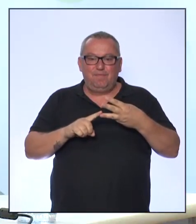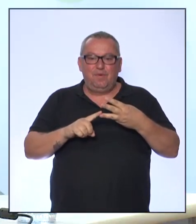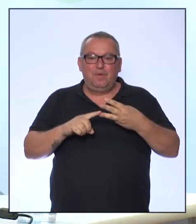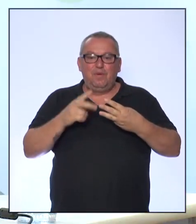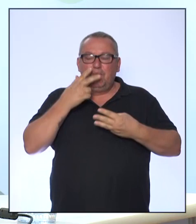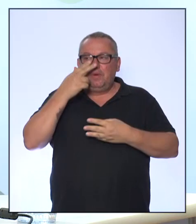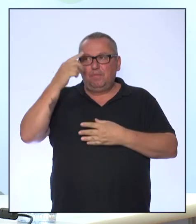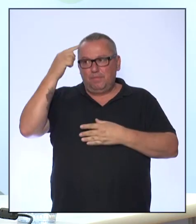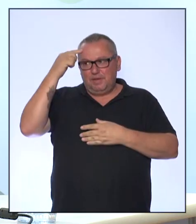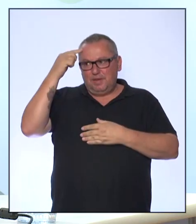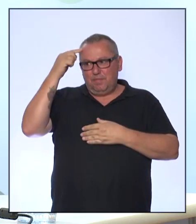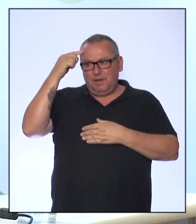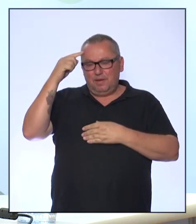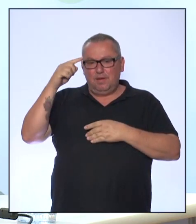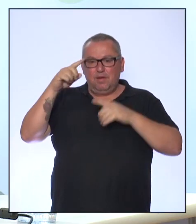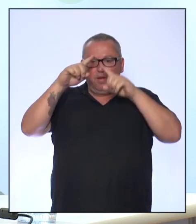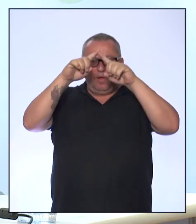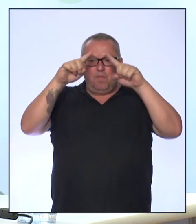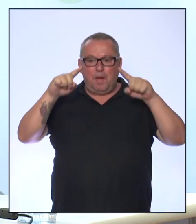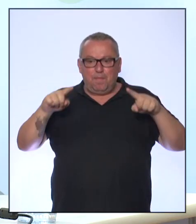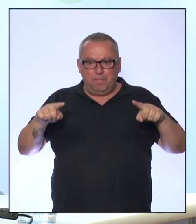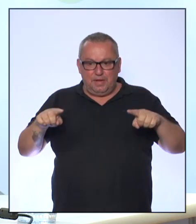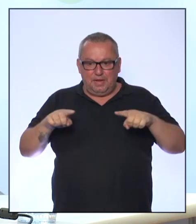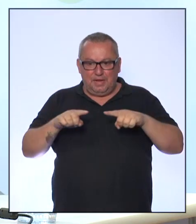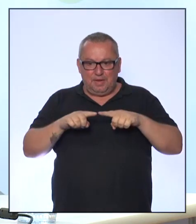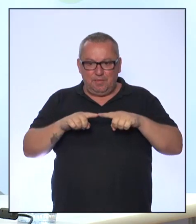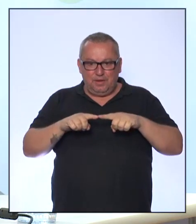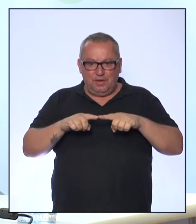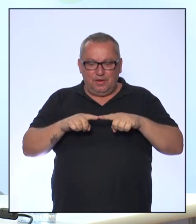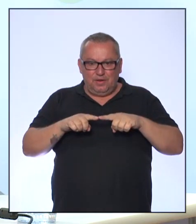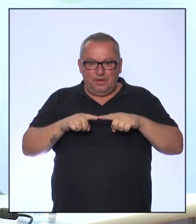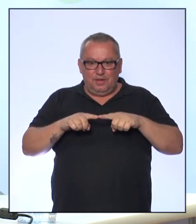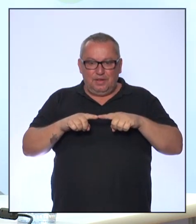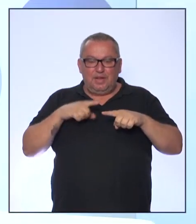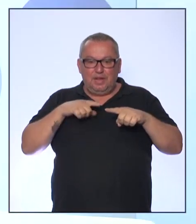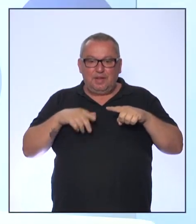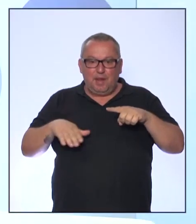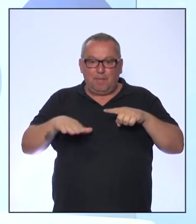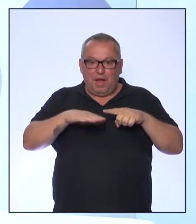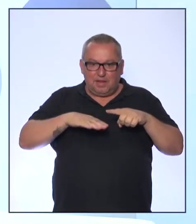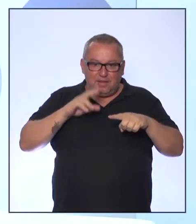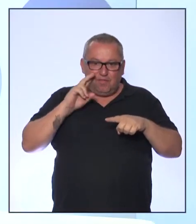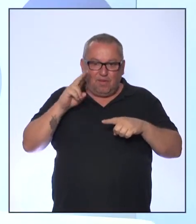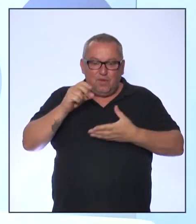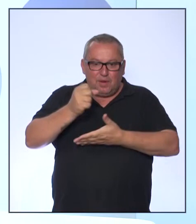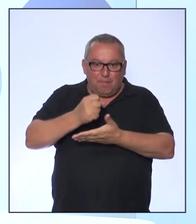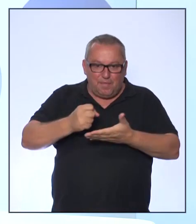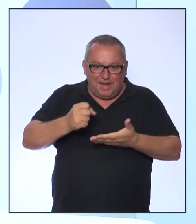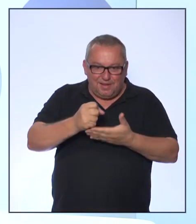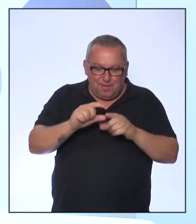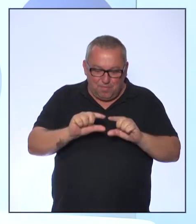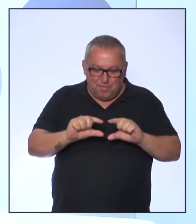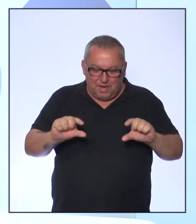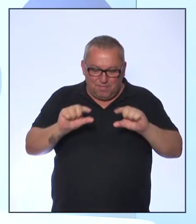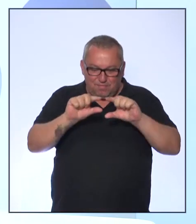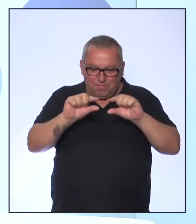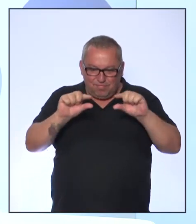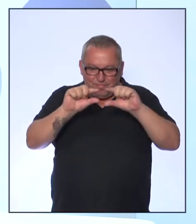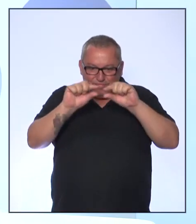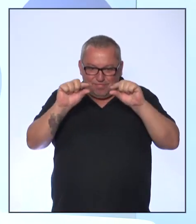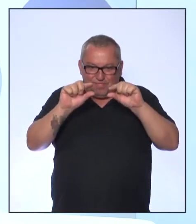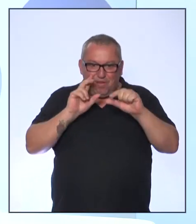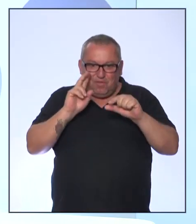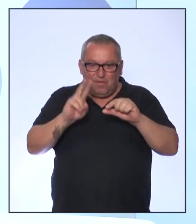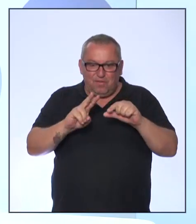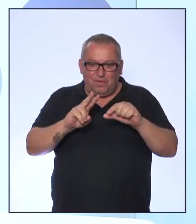fosse o pensamento de uma pirâmide, e eles seriam a base dessa pirâmide, professora? Acho que todo mundo já viu na escola, acho que algum professor de história de vocês